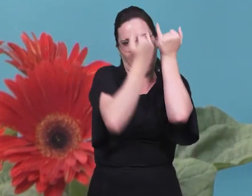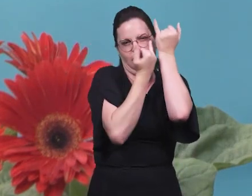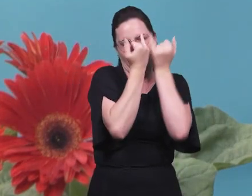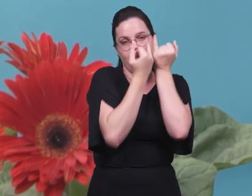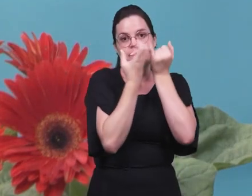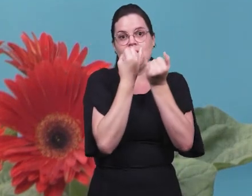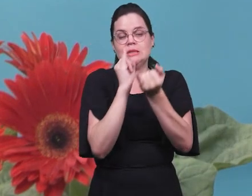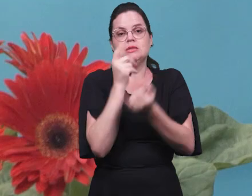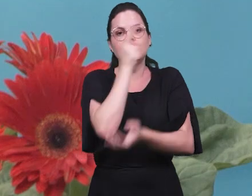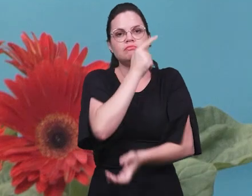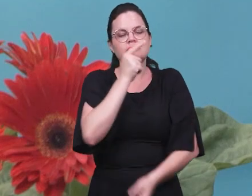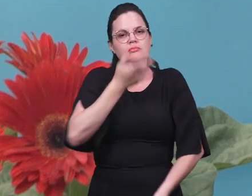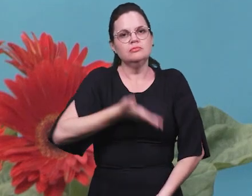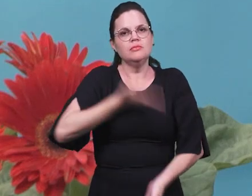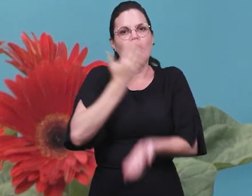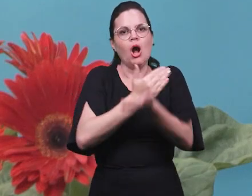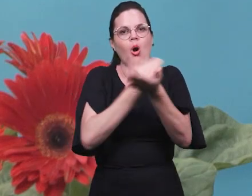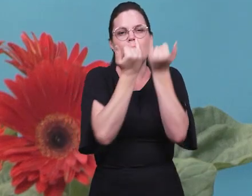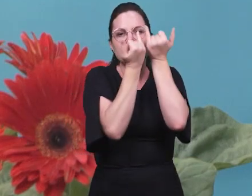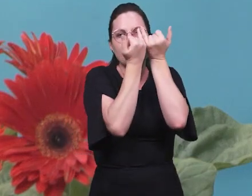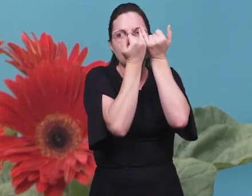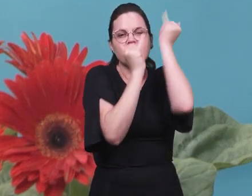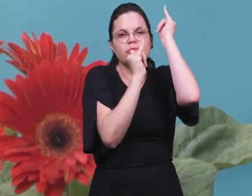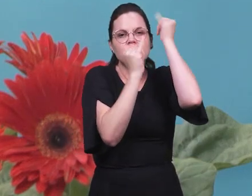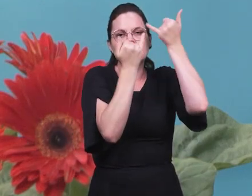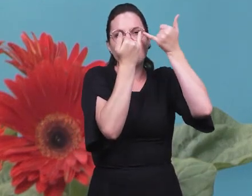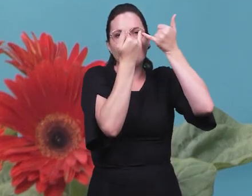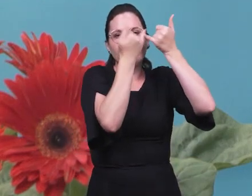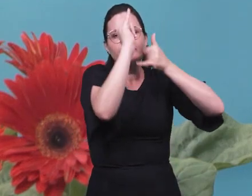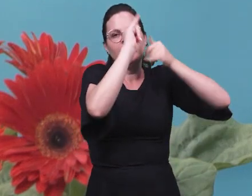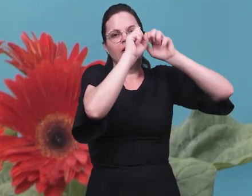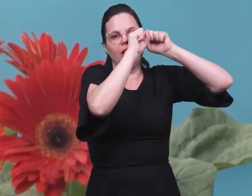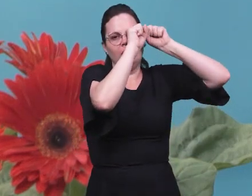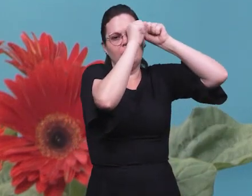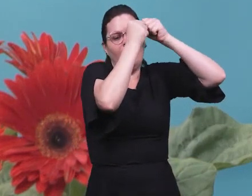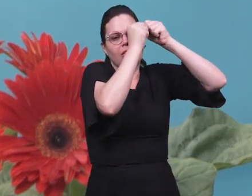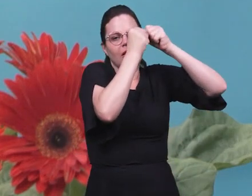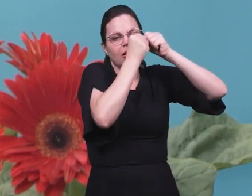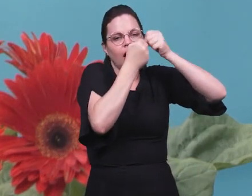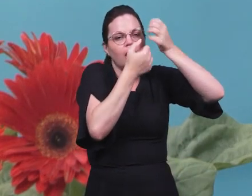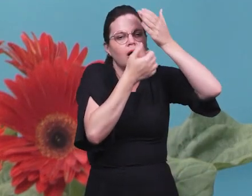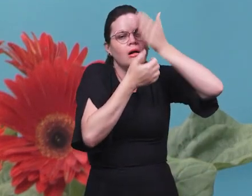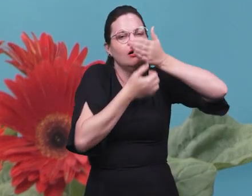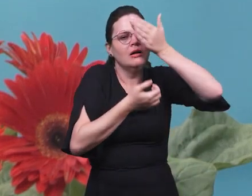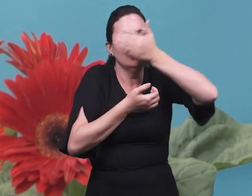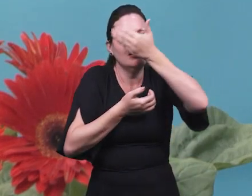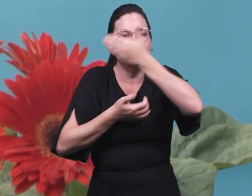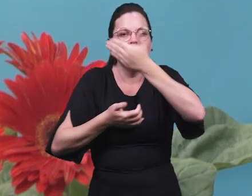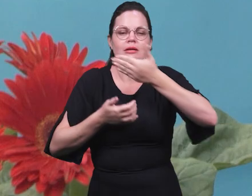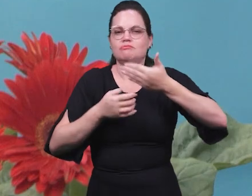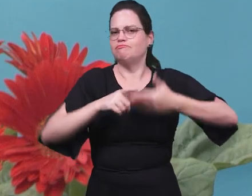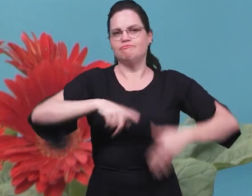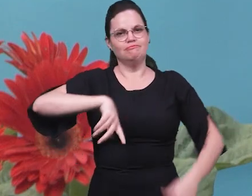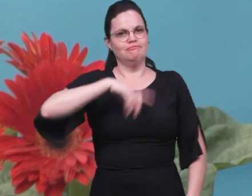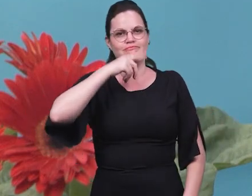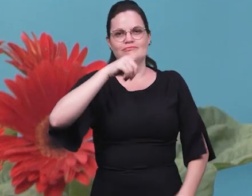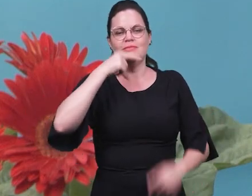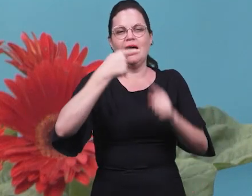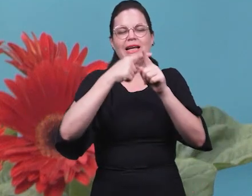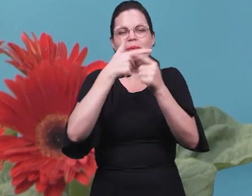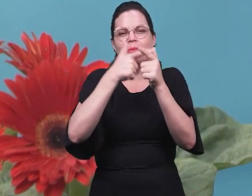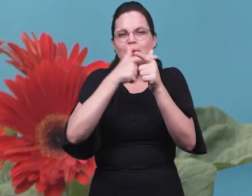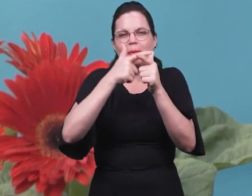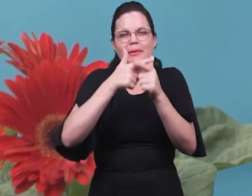começa realmente a lesar esses vasinhos. E aí a pessoa começa realmente a ter uma turvação visual, a ter problemas